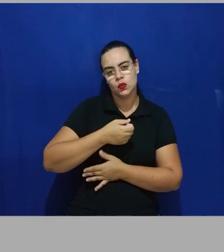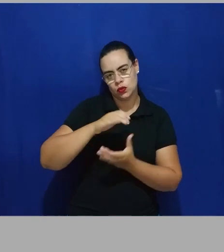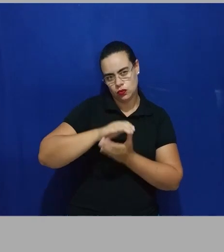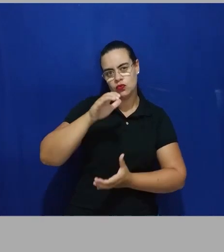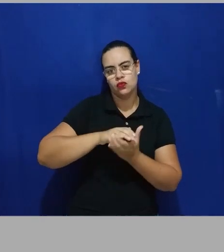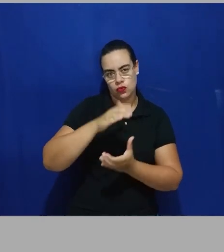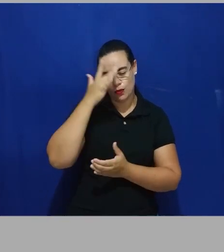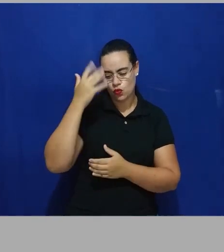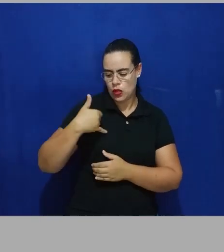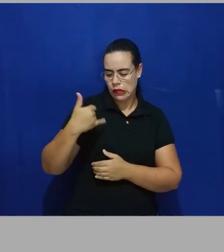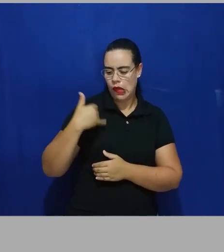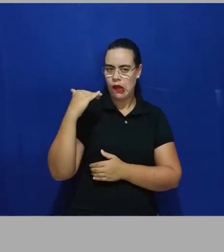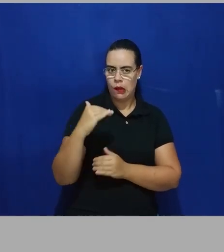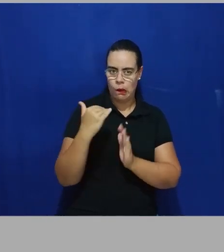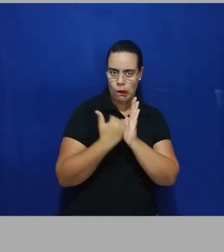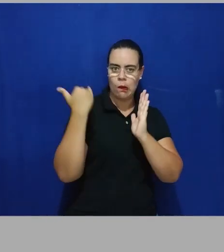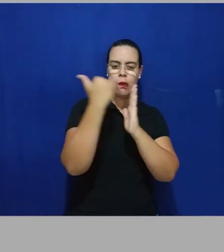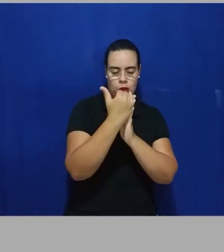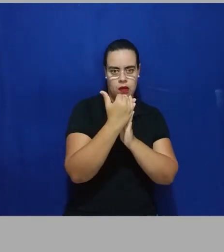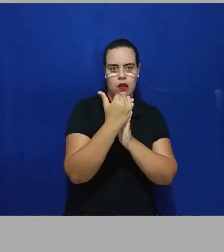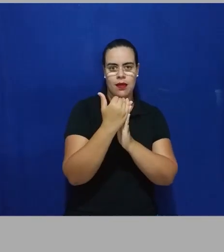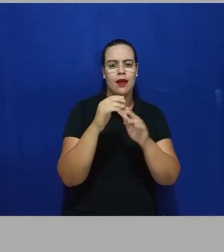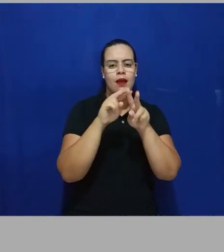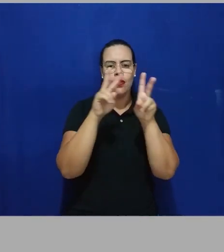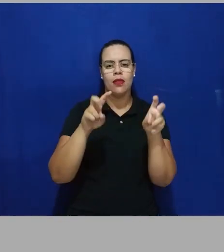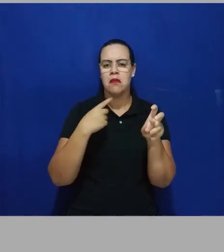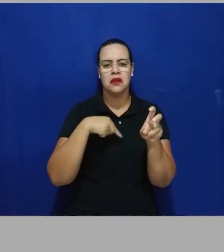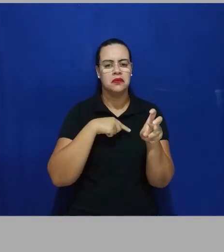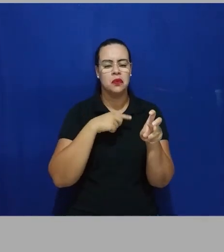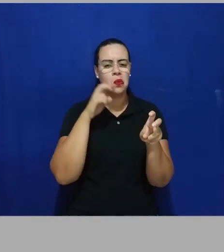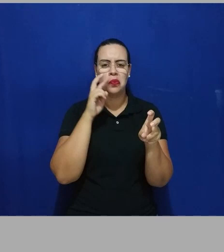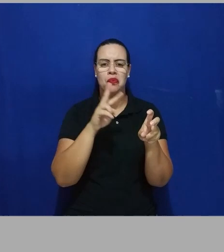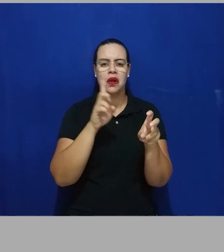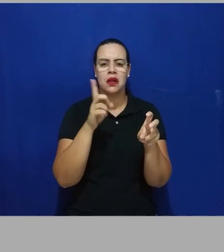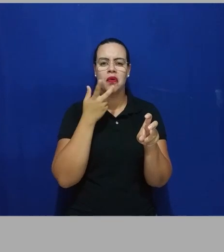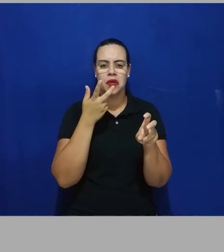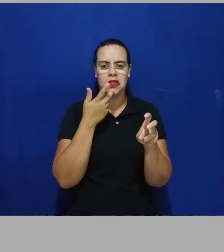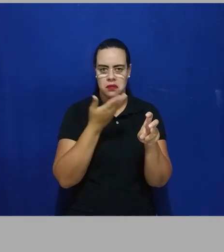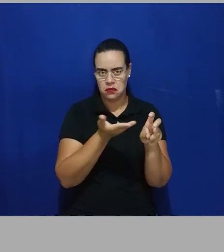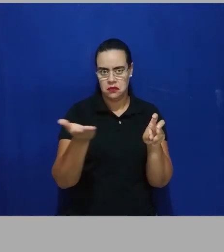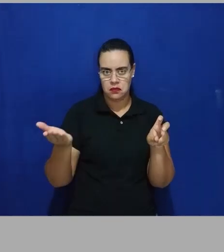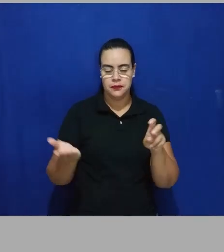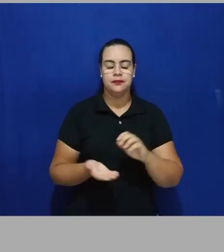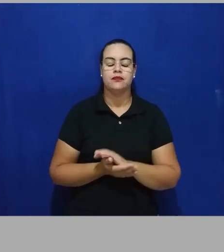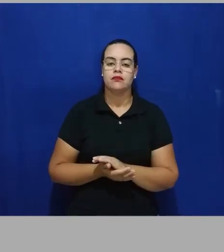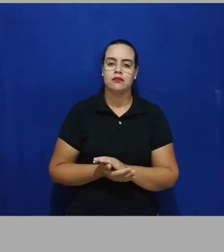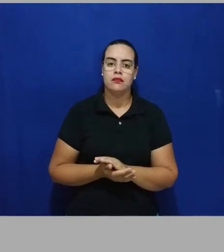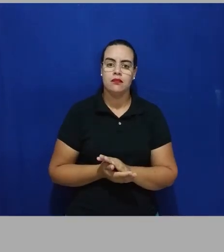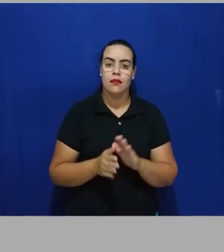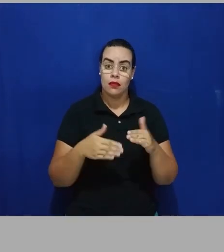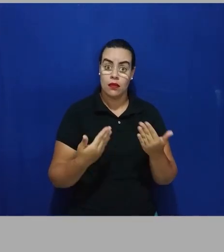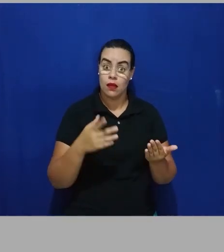assunto que a gente não vê comumente sendo tratado por aí. E é algo que é muito importante para a